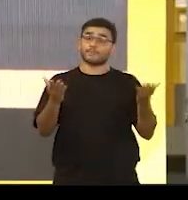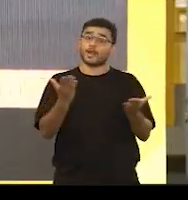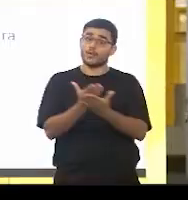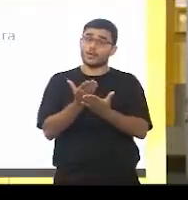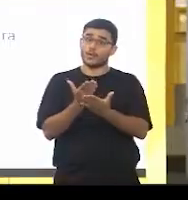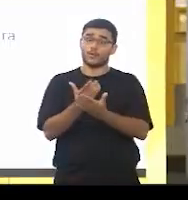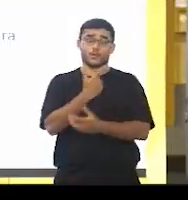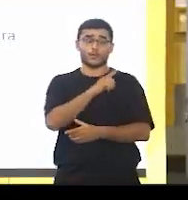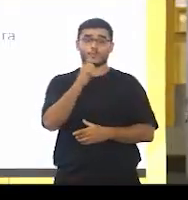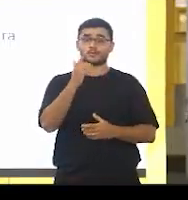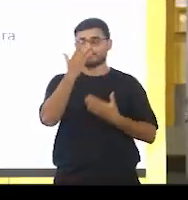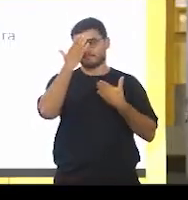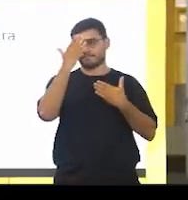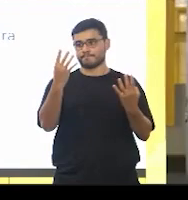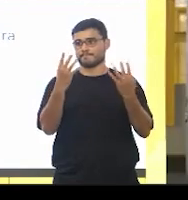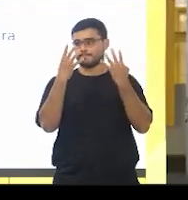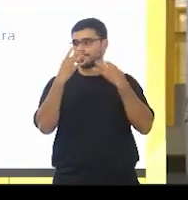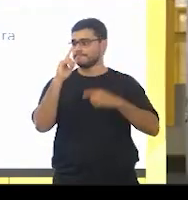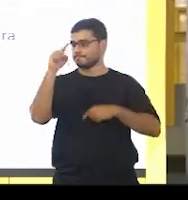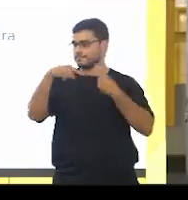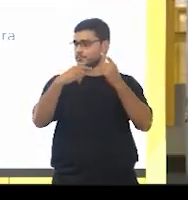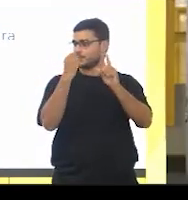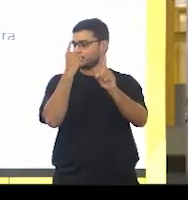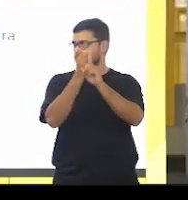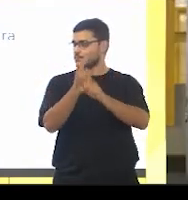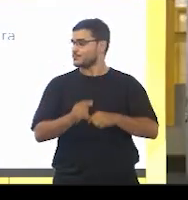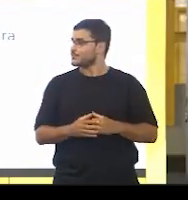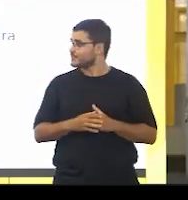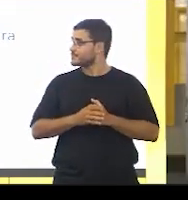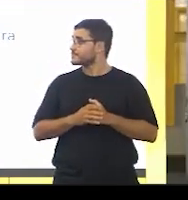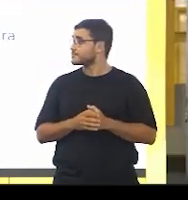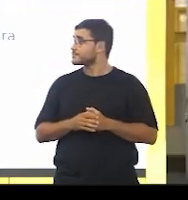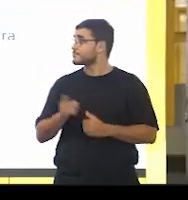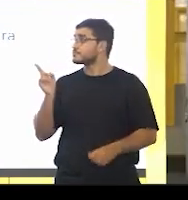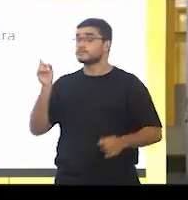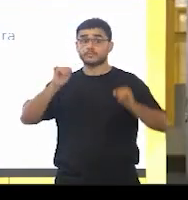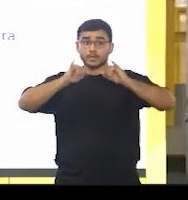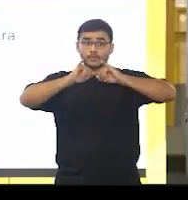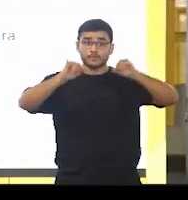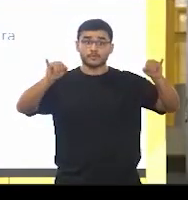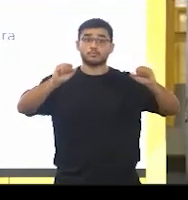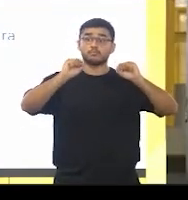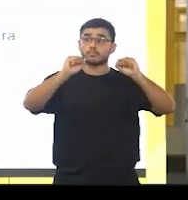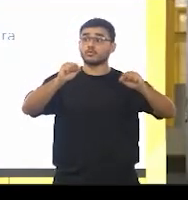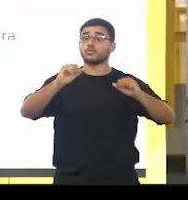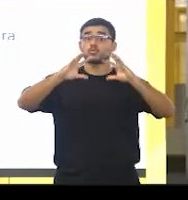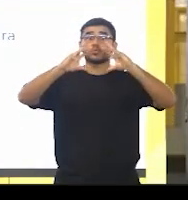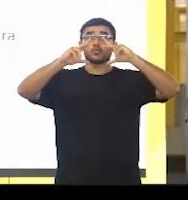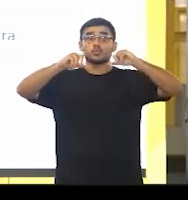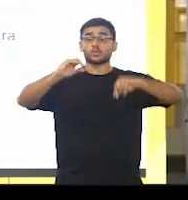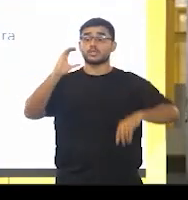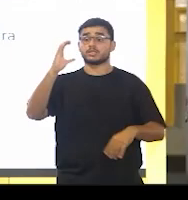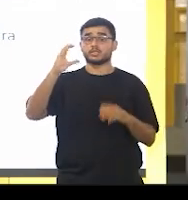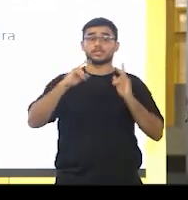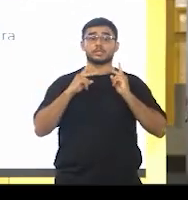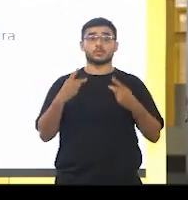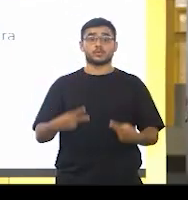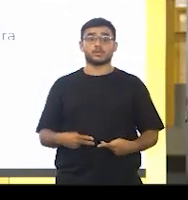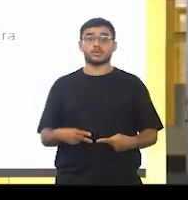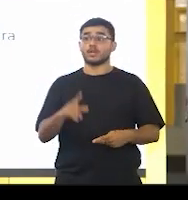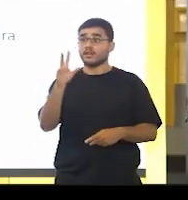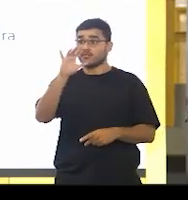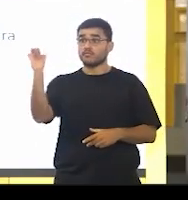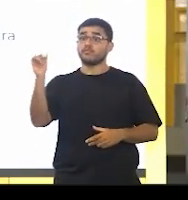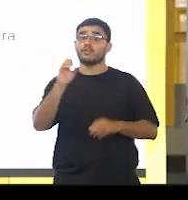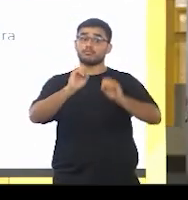Obrigado pela atenção e até a próxima. Rocha, GG. E ainda pode ganhar um acompanhamento de ciências humanas até